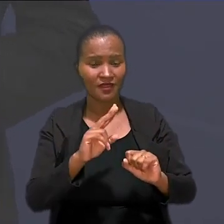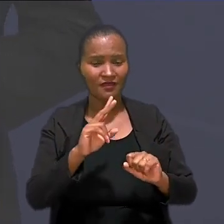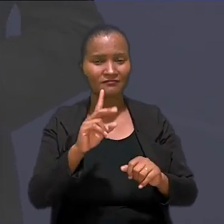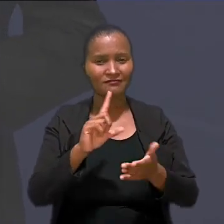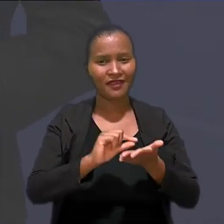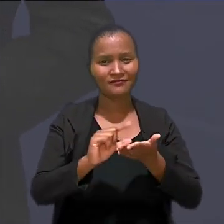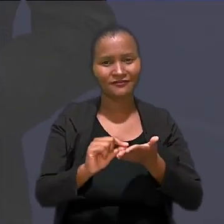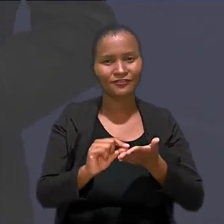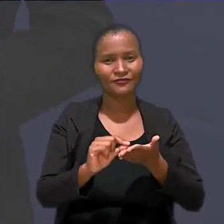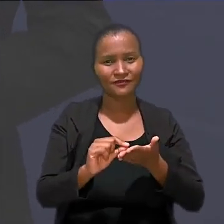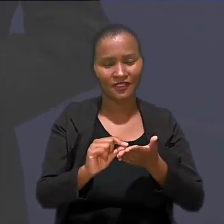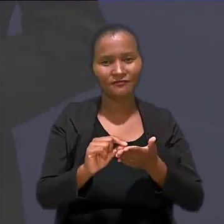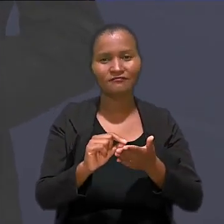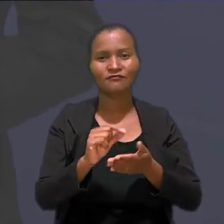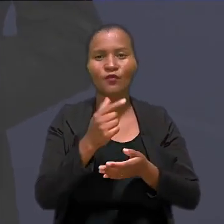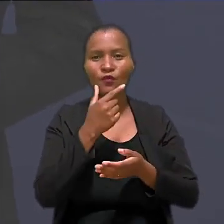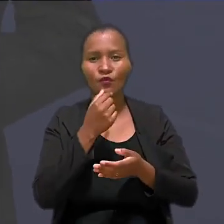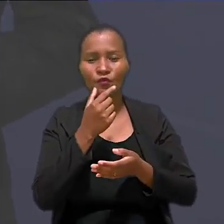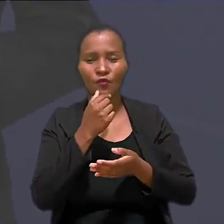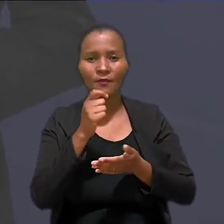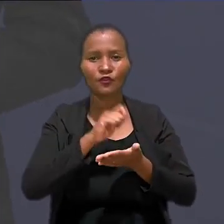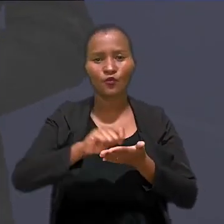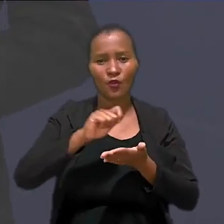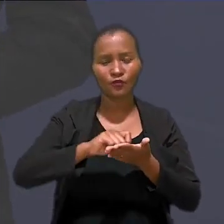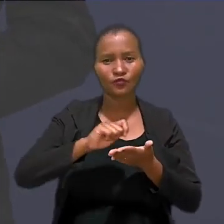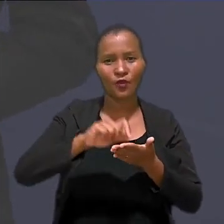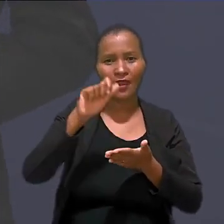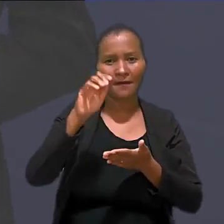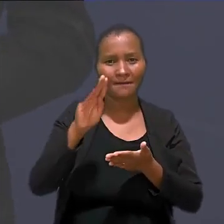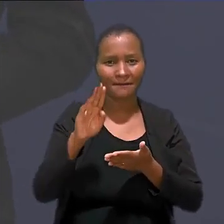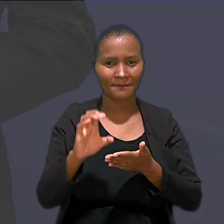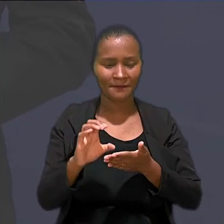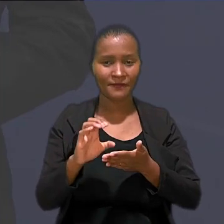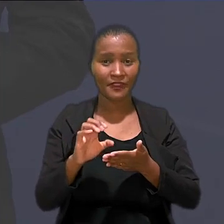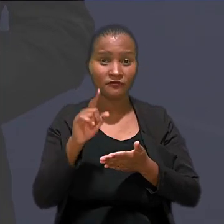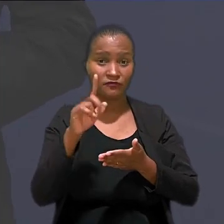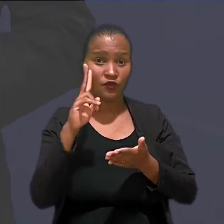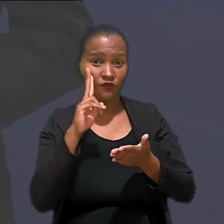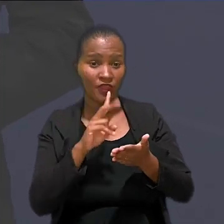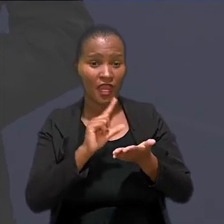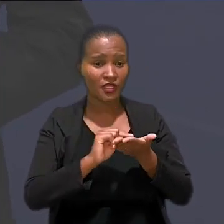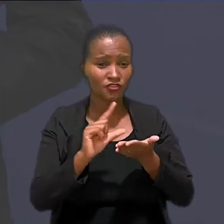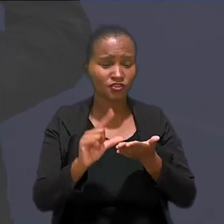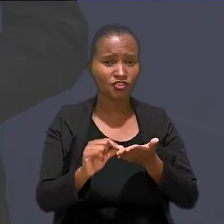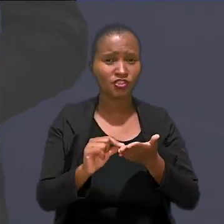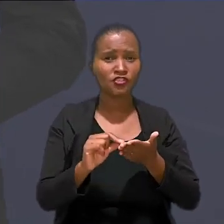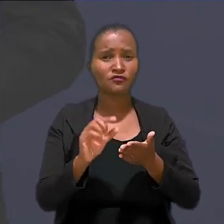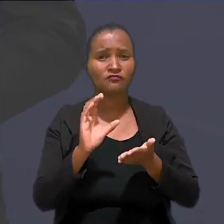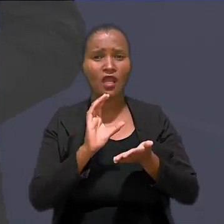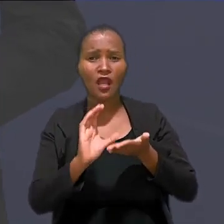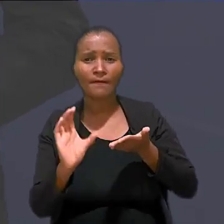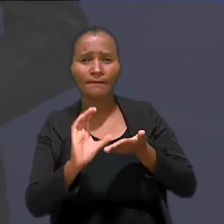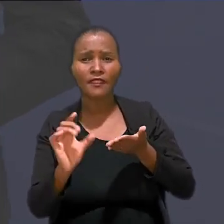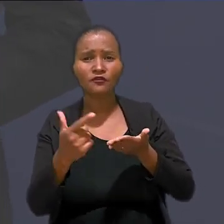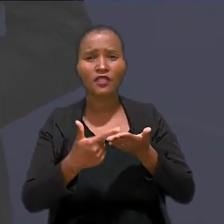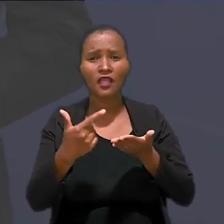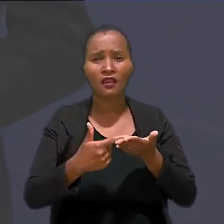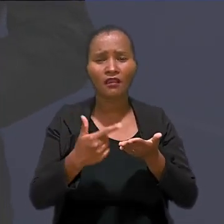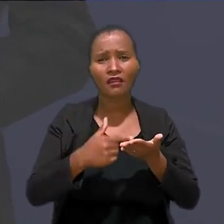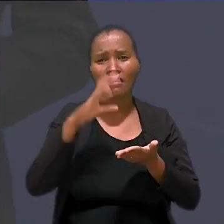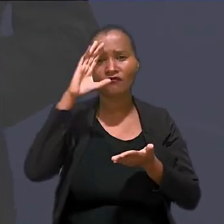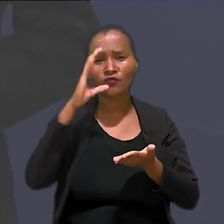de sobrenome do autor da publicação. Na página você encontra artigos, capítulos de livros, teses e